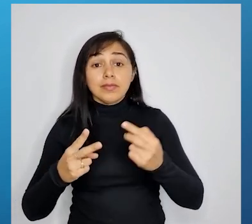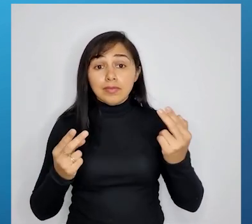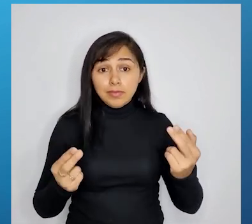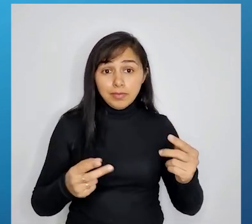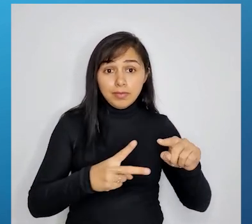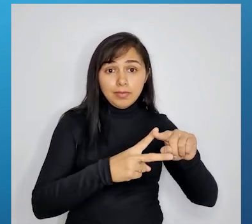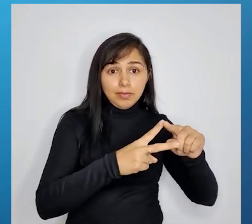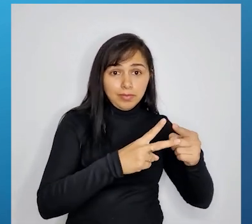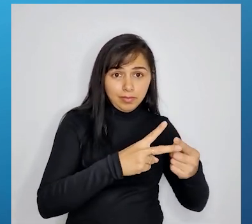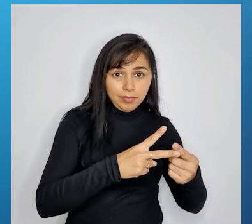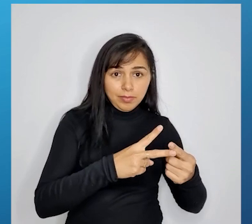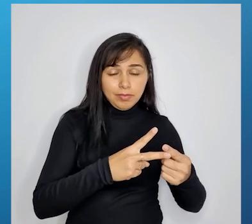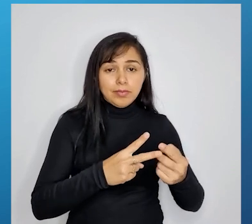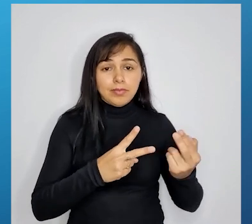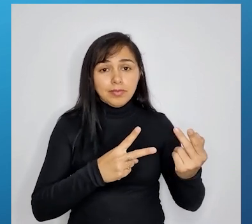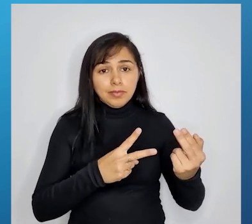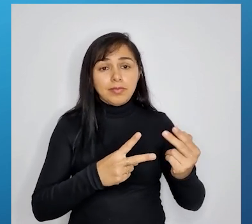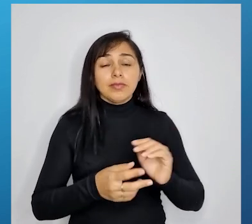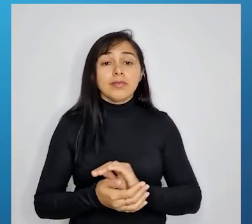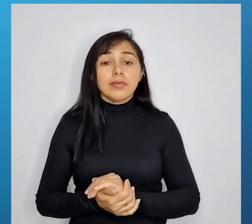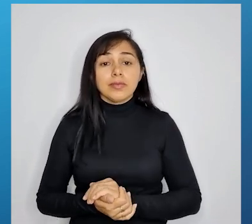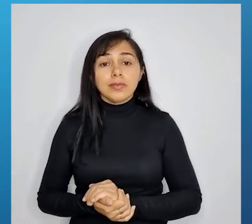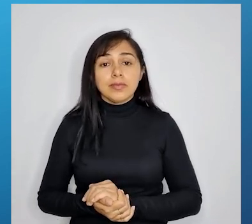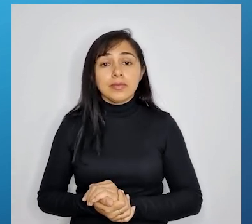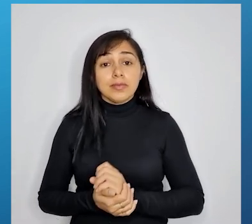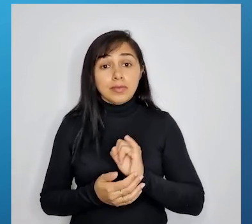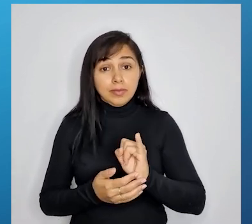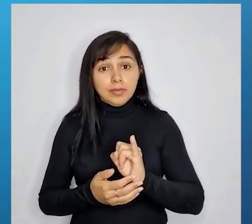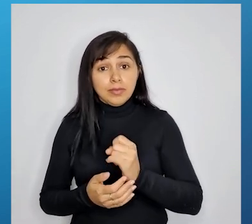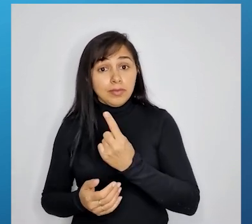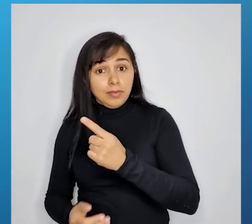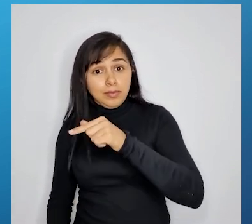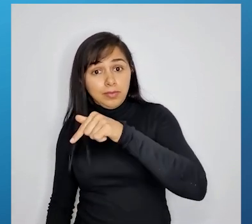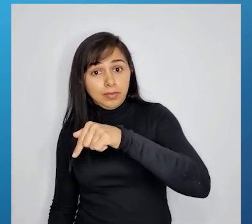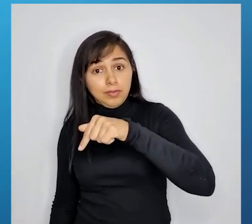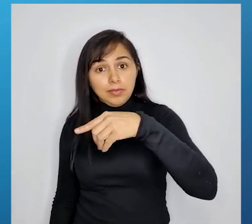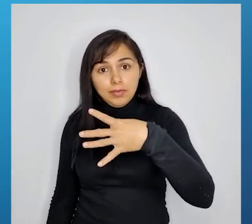a esse ângulo aqui. Então, se aqui é 74,